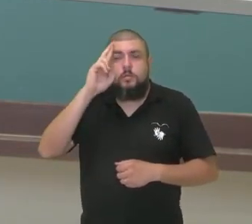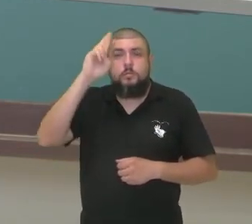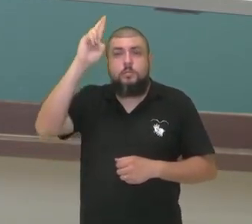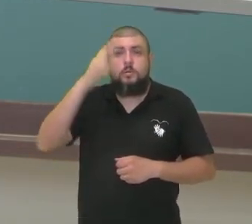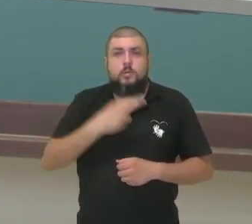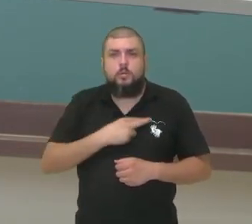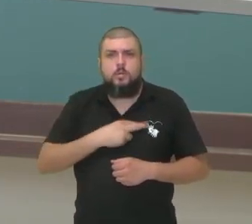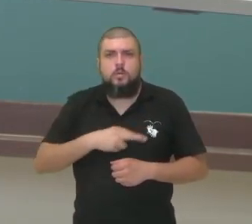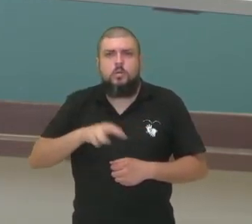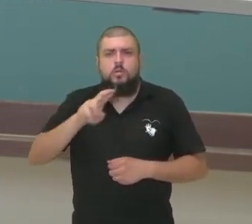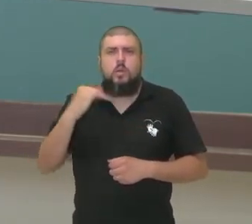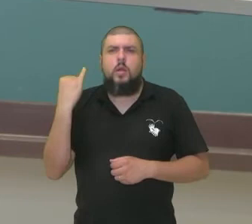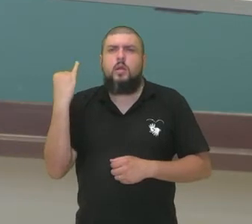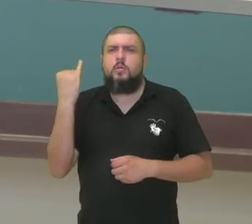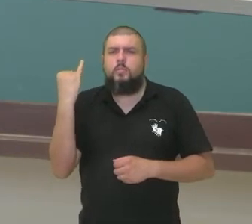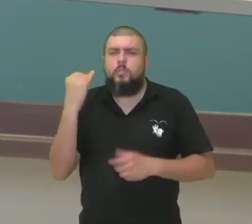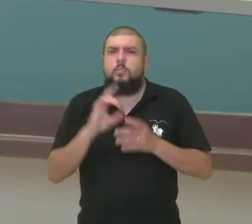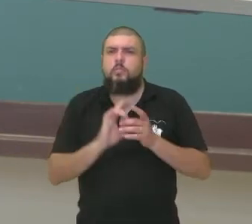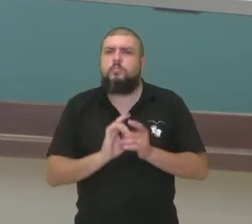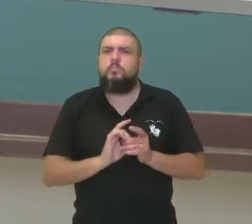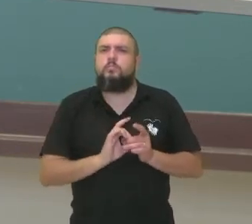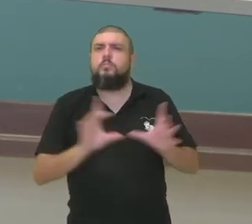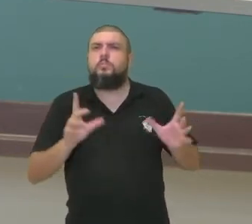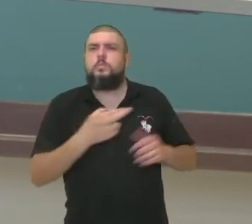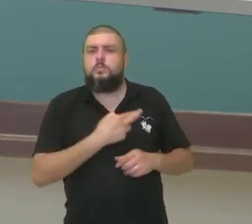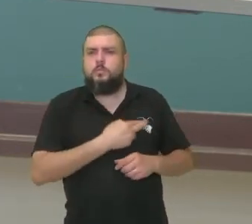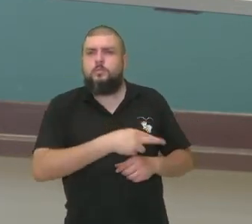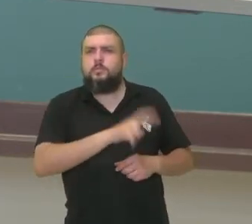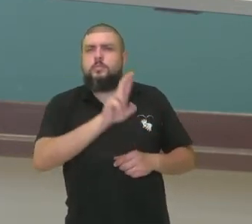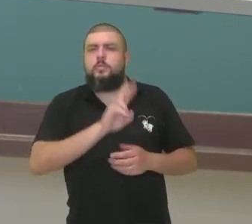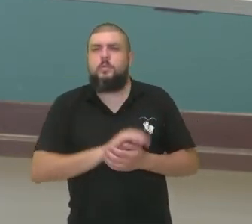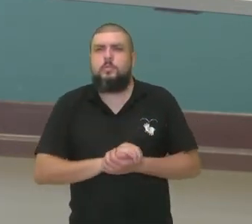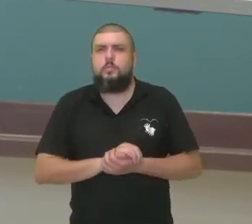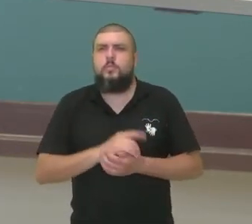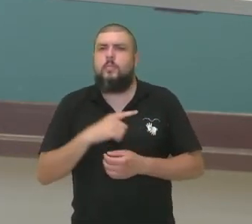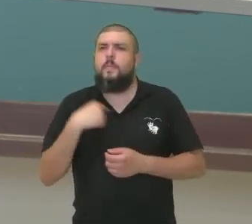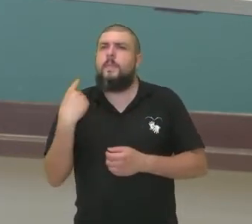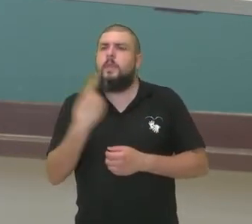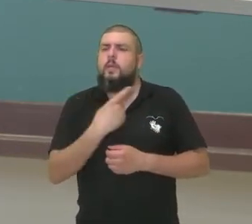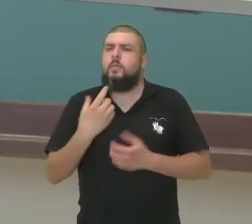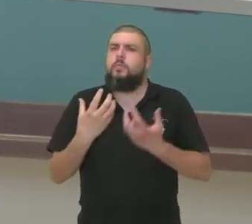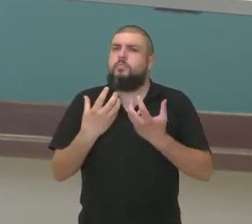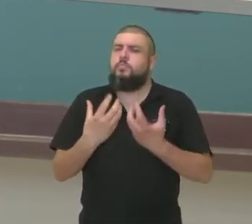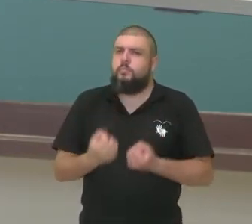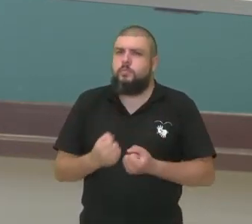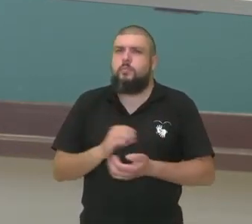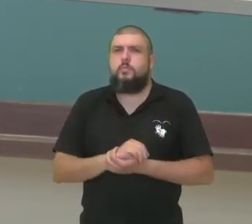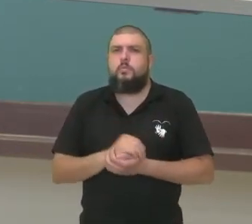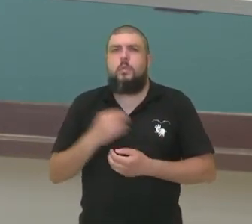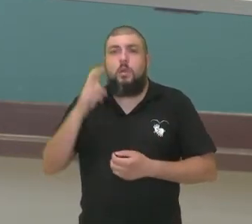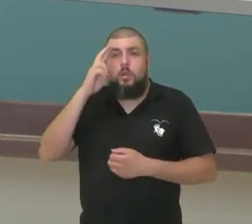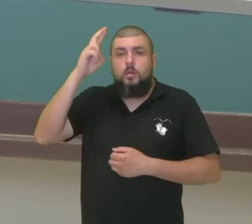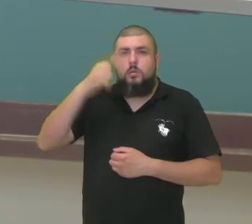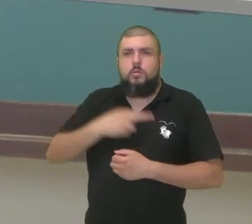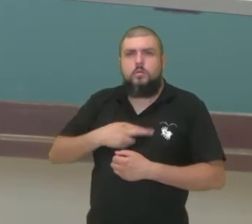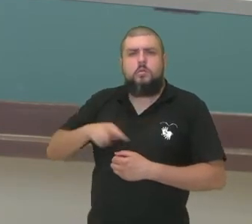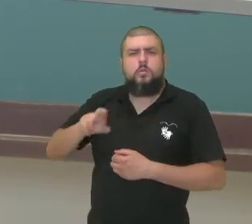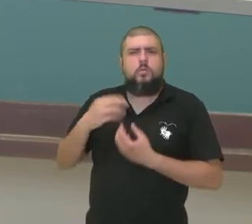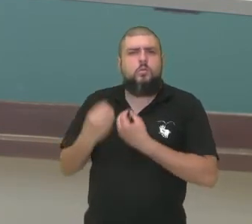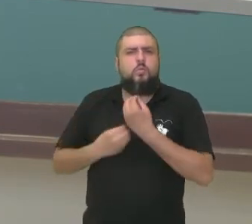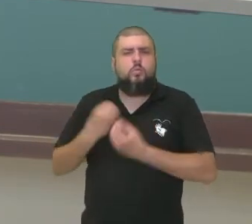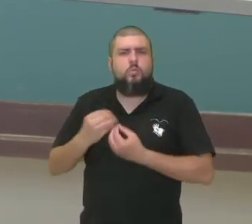a liberdade religiosa? Essas questões aqui são para nós refletirmos. Então, qual é a função de um líder? O líder que